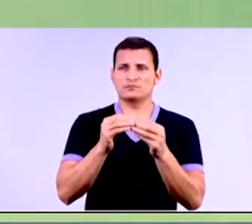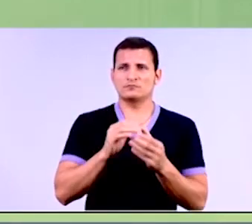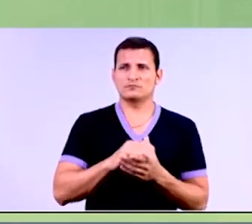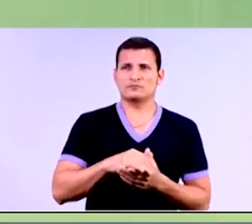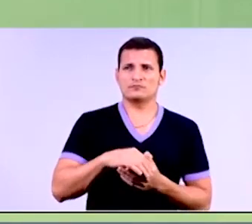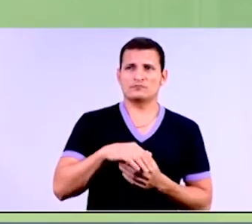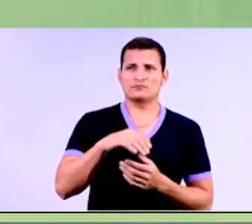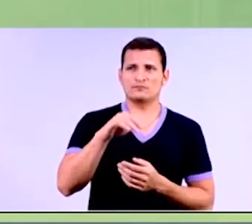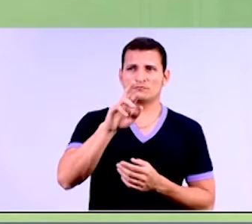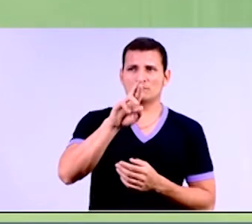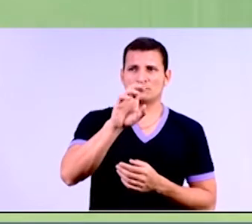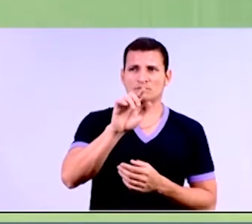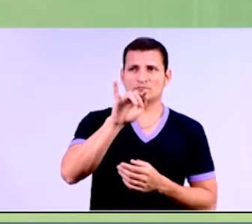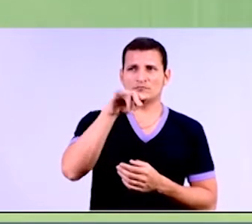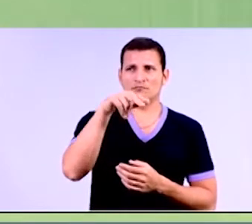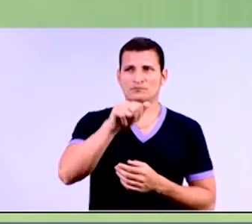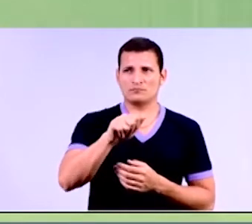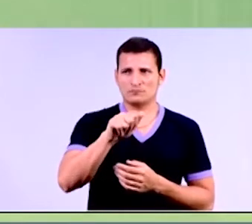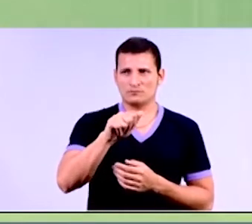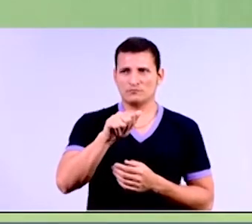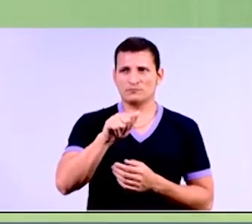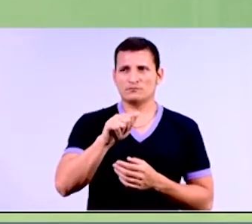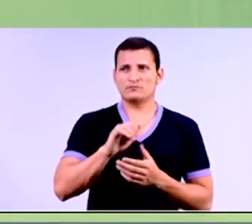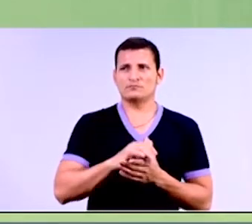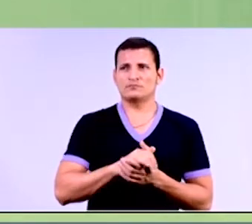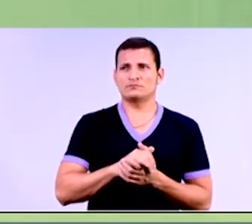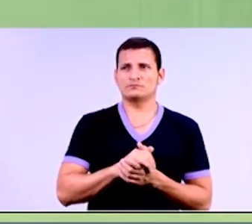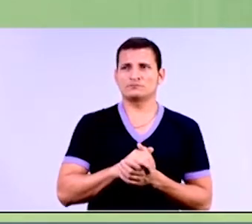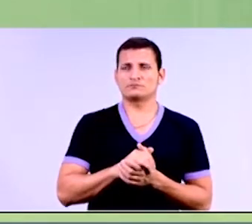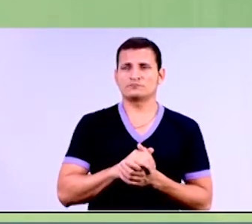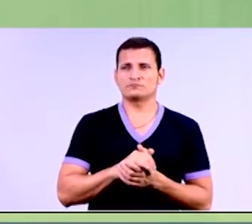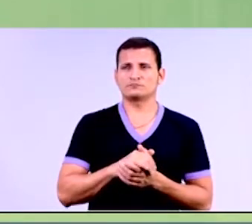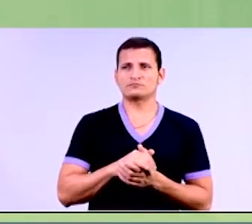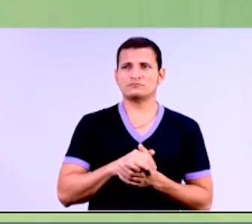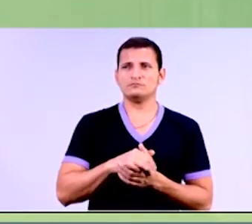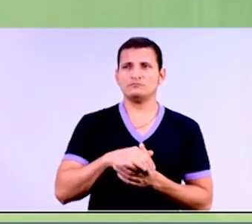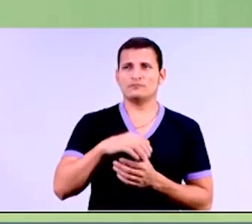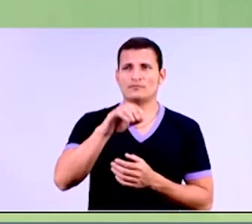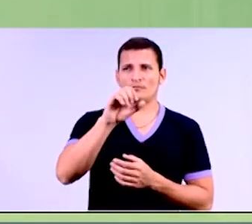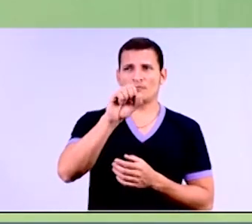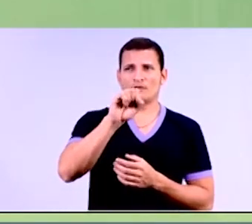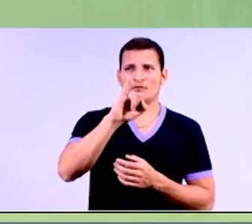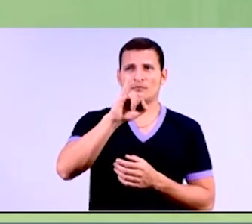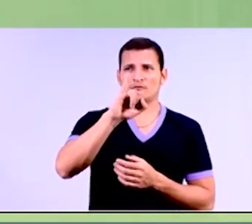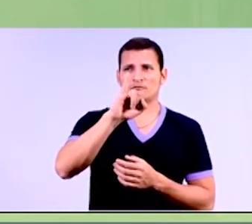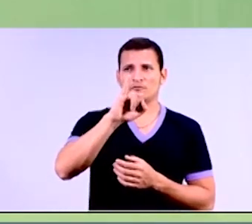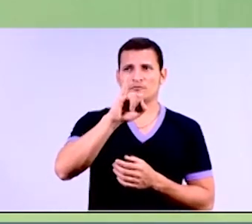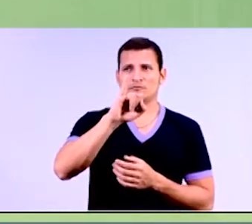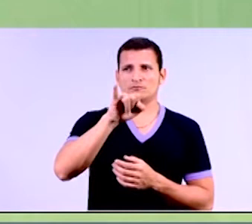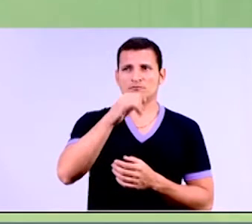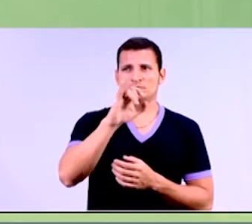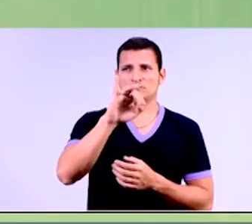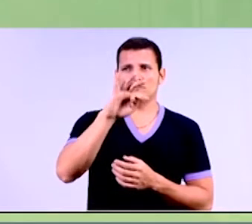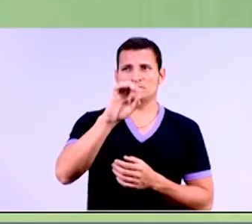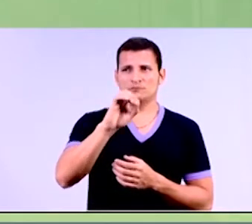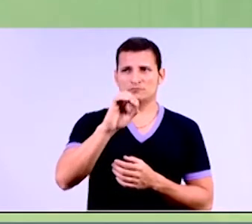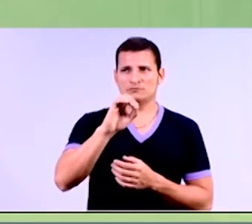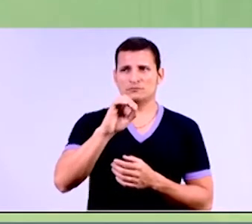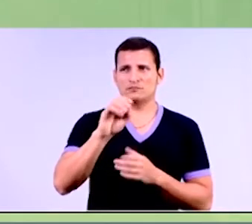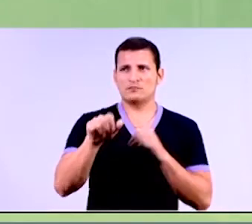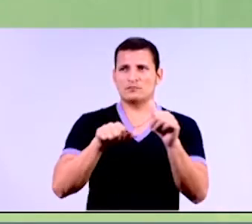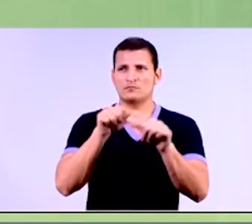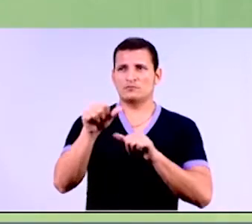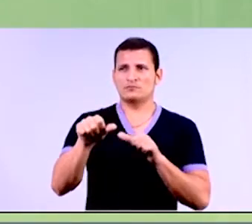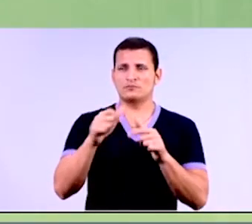Regina doesn't sleep very well. Regina é o sujeito, doesn't. Opa, mudou. Por